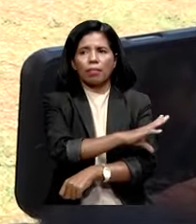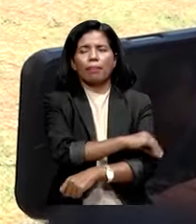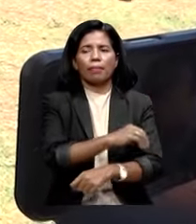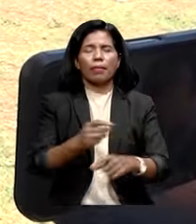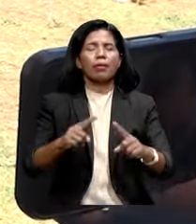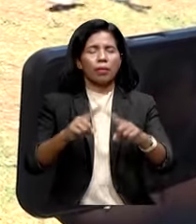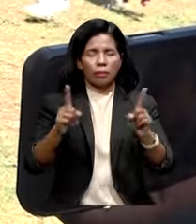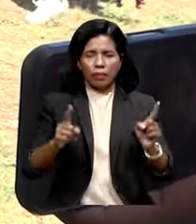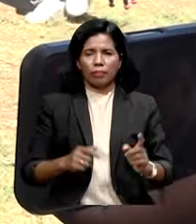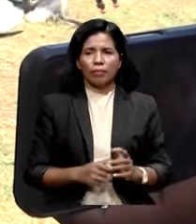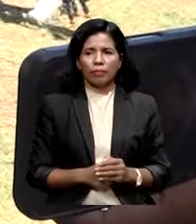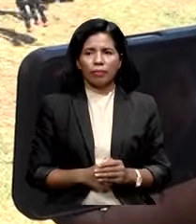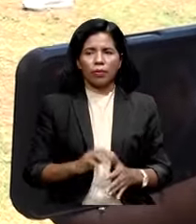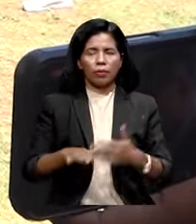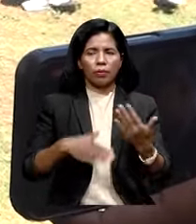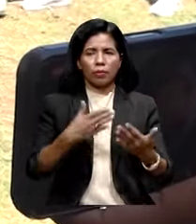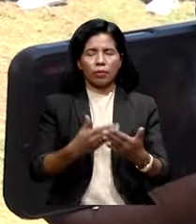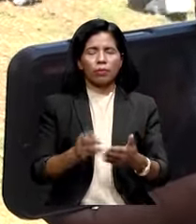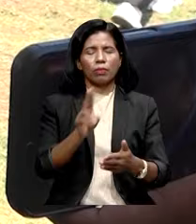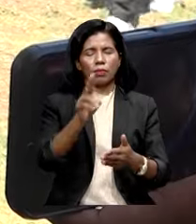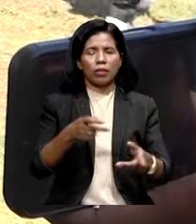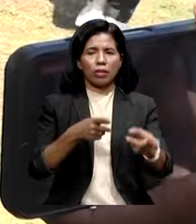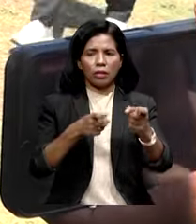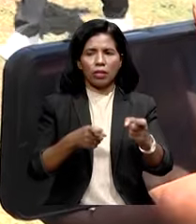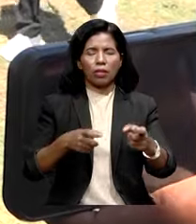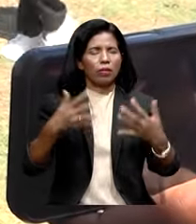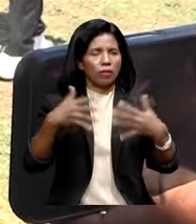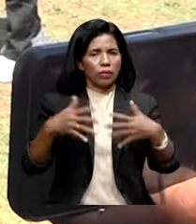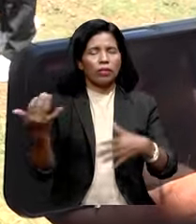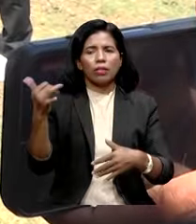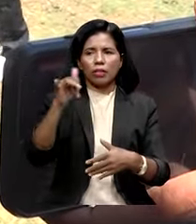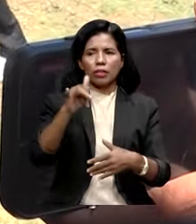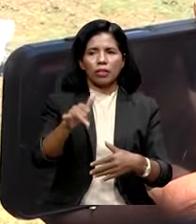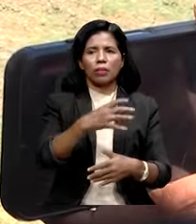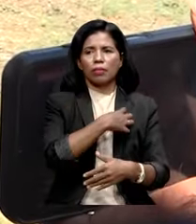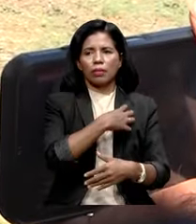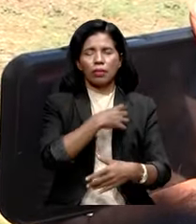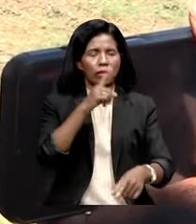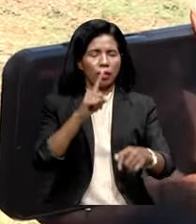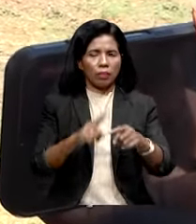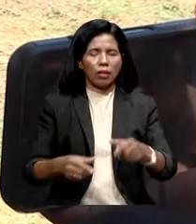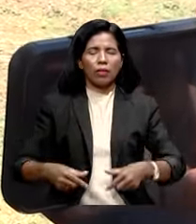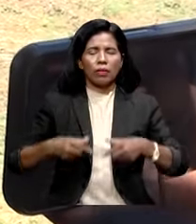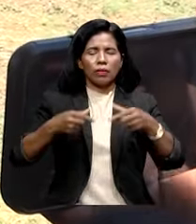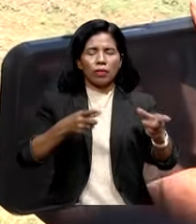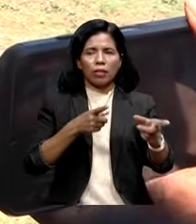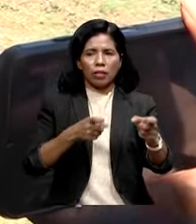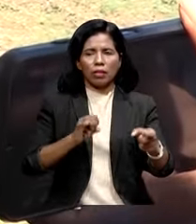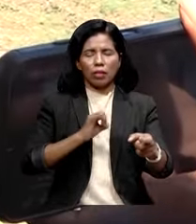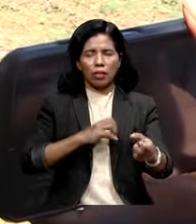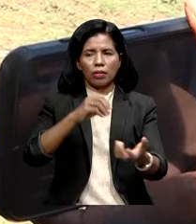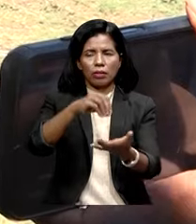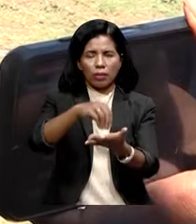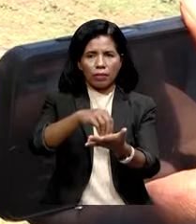mas bem, o tudo carquila. Quando for no rumane, se a polícia lá vela entrega nem aquilo, também não é uma causa propõe,